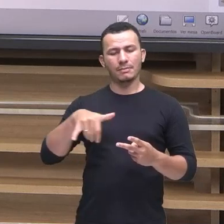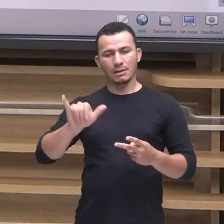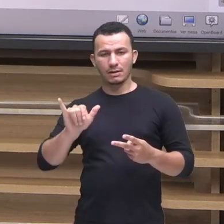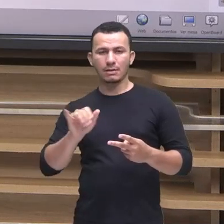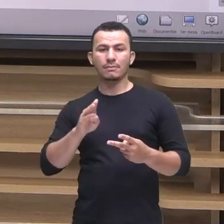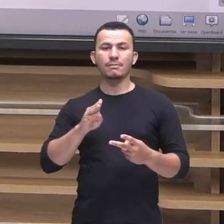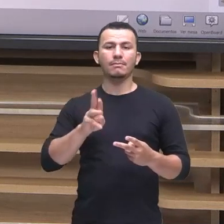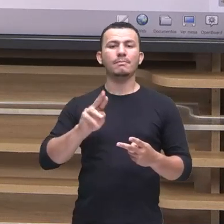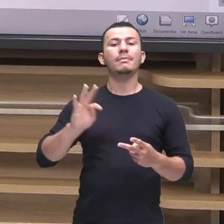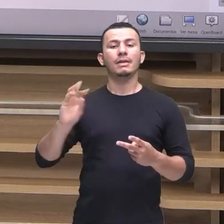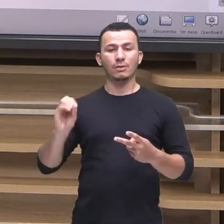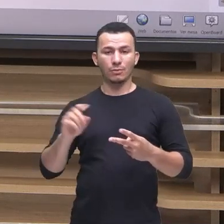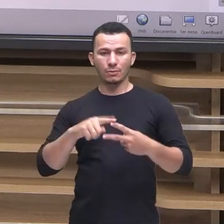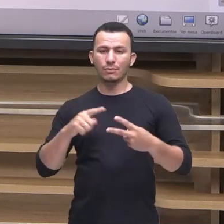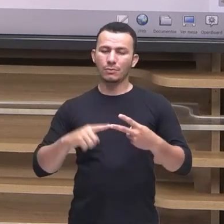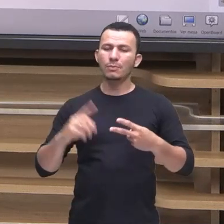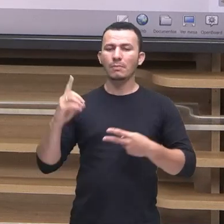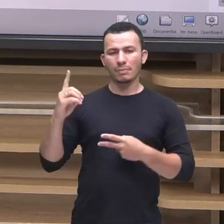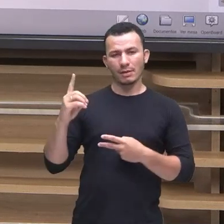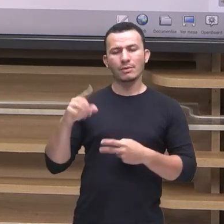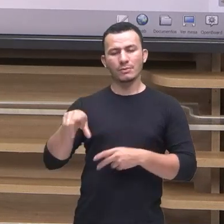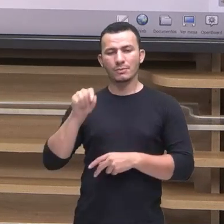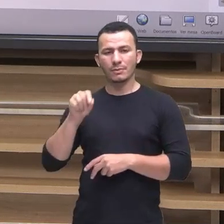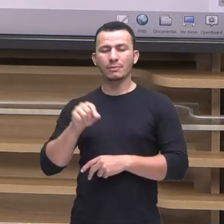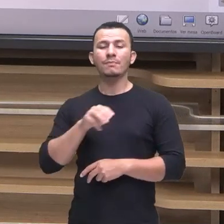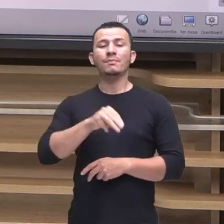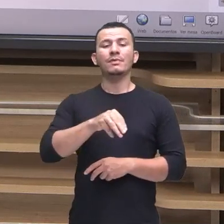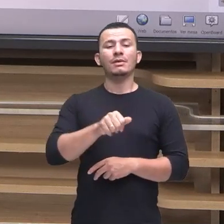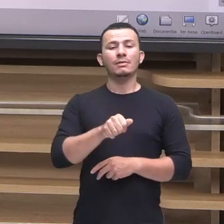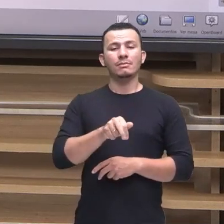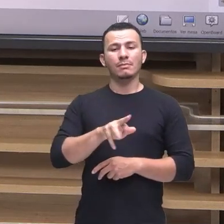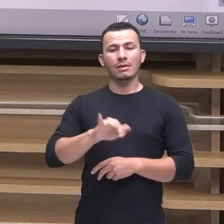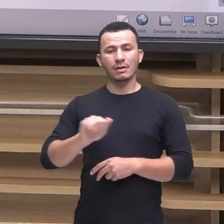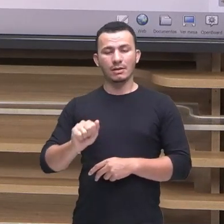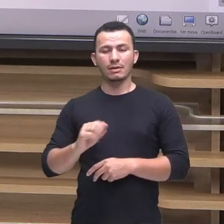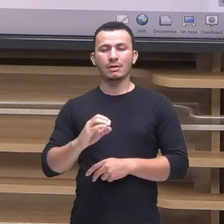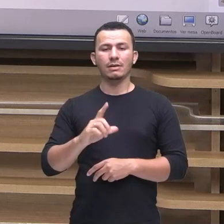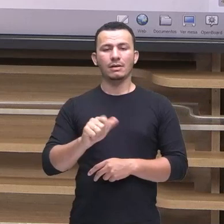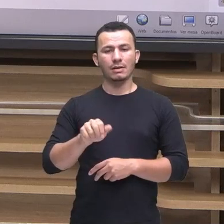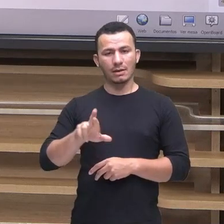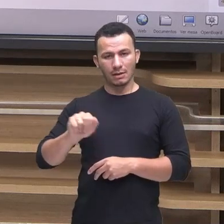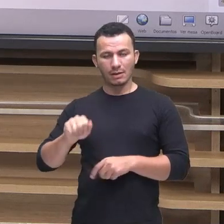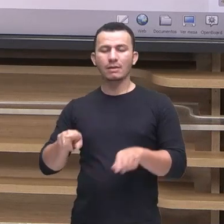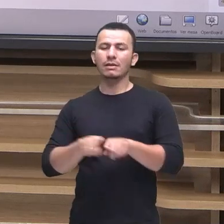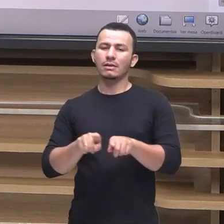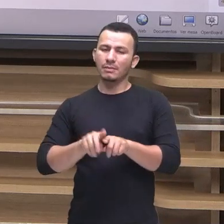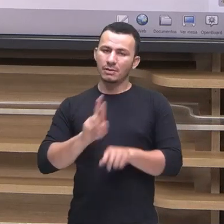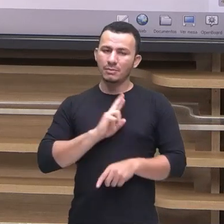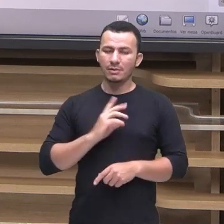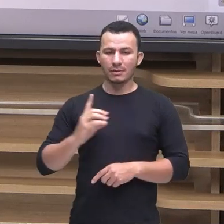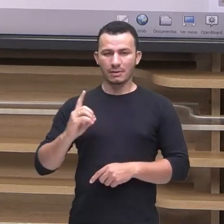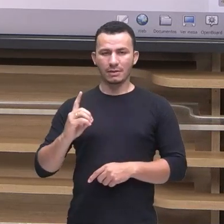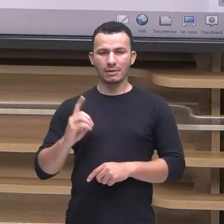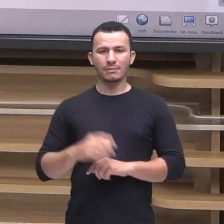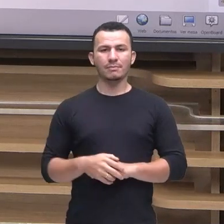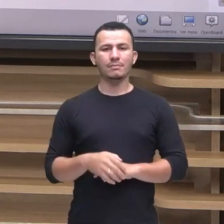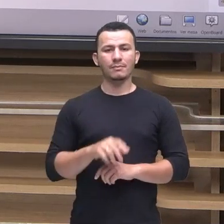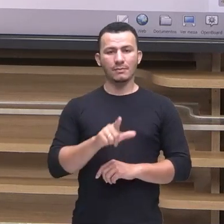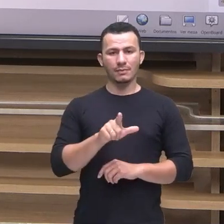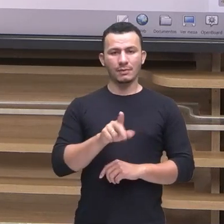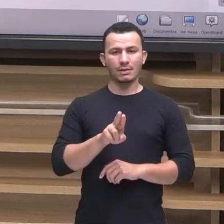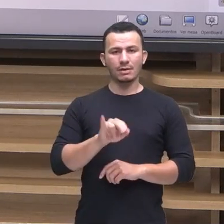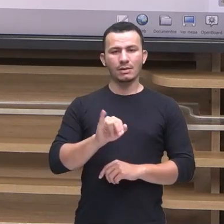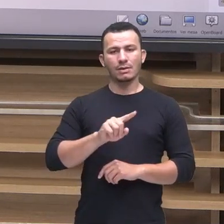D, né? A Maria Clara escolheu a letra D também. Luiz Gustavo escolheu a